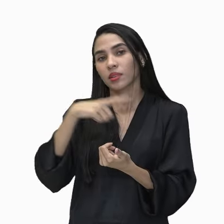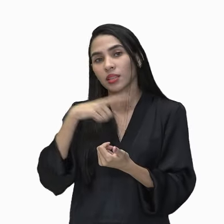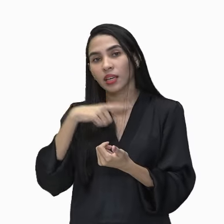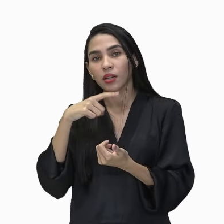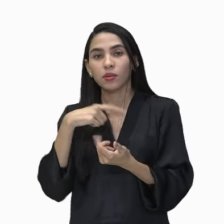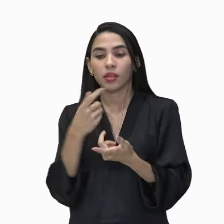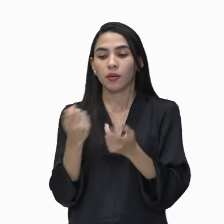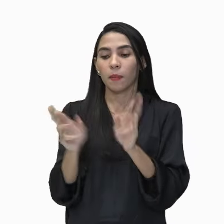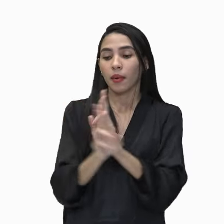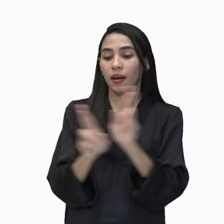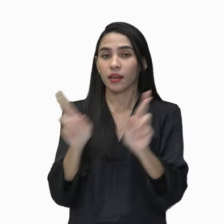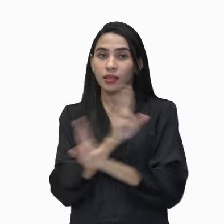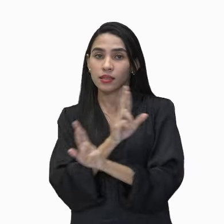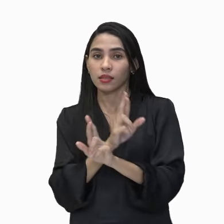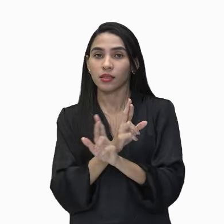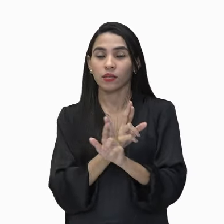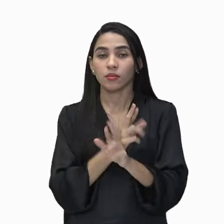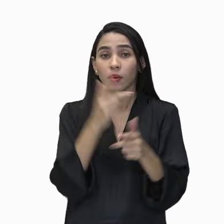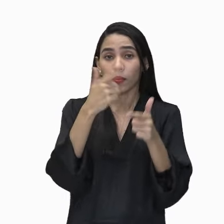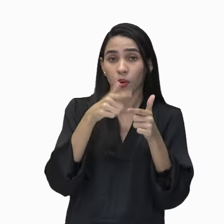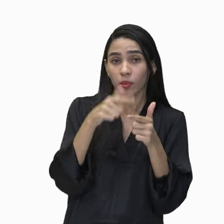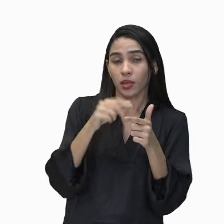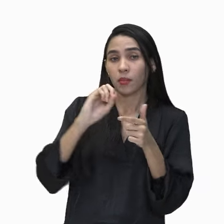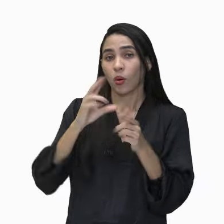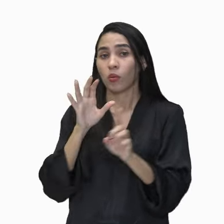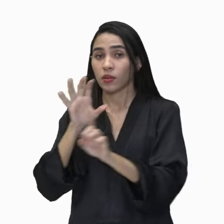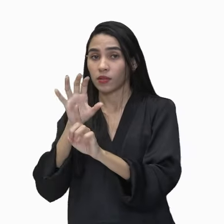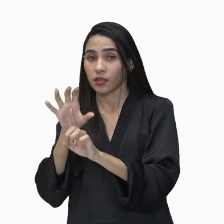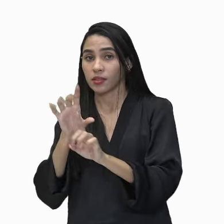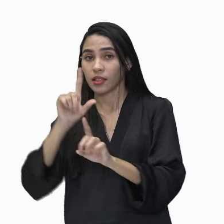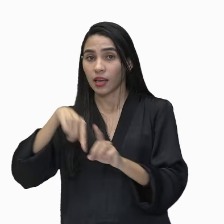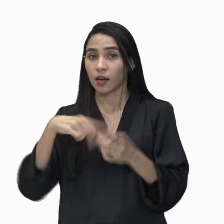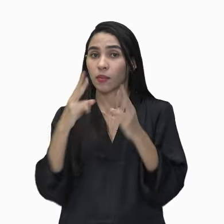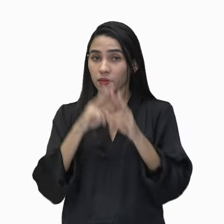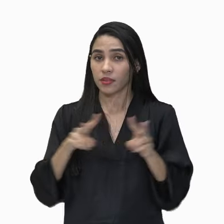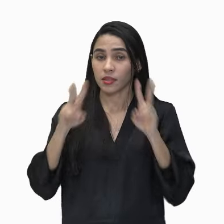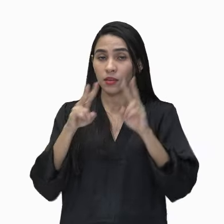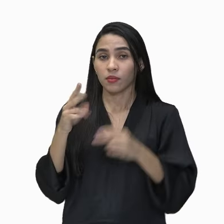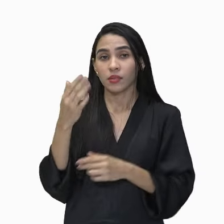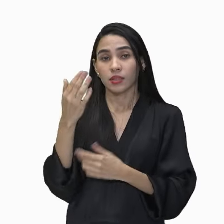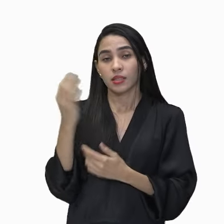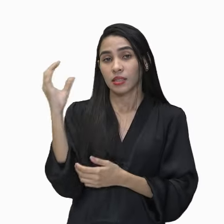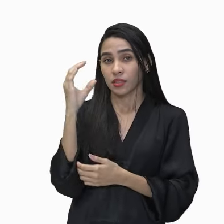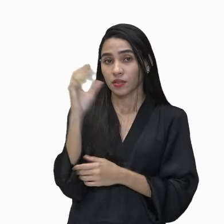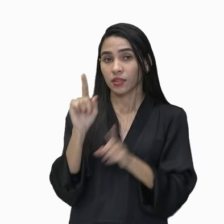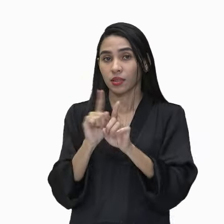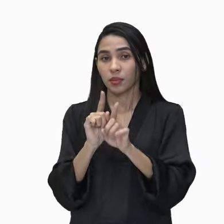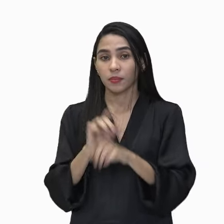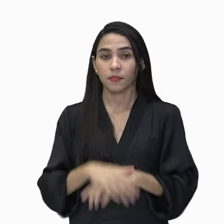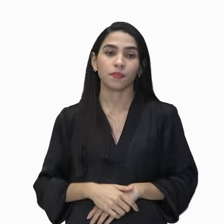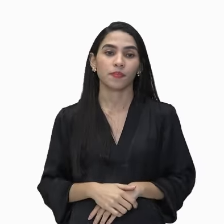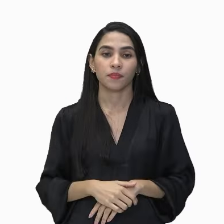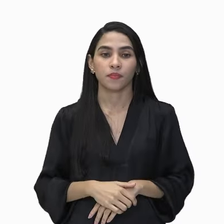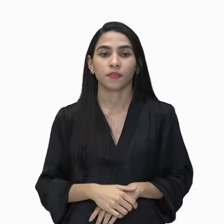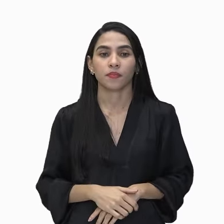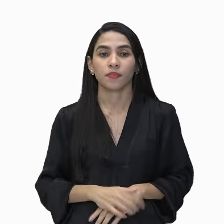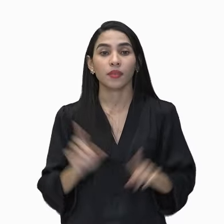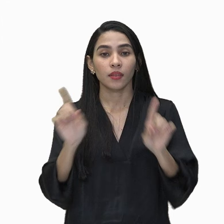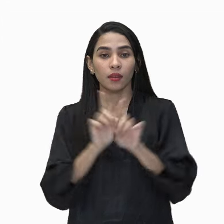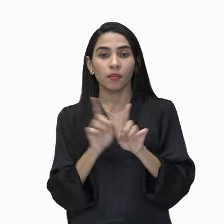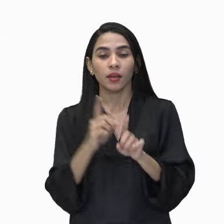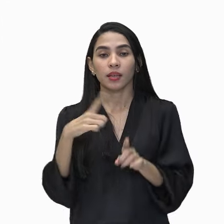rígida relação entre causa e efeito. Essa é uma visão científica, tá bom? Nós temos também